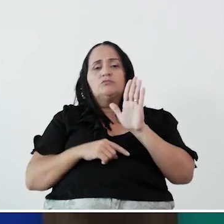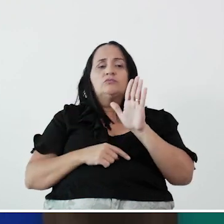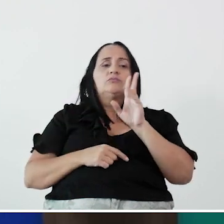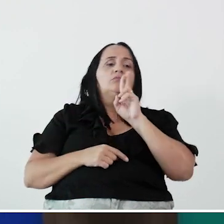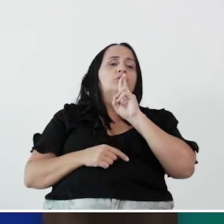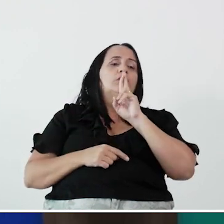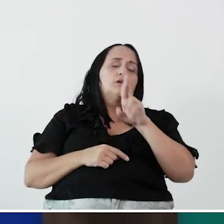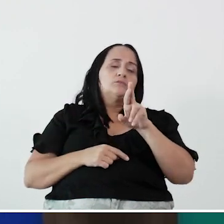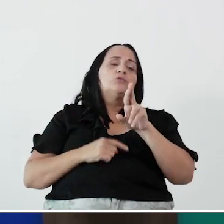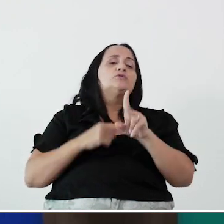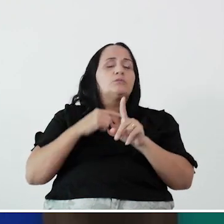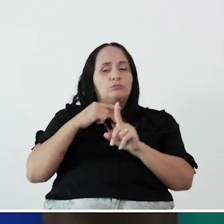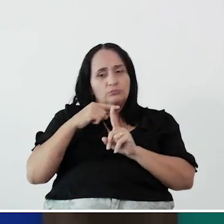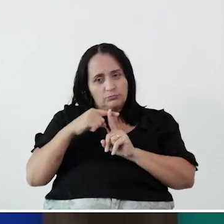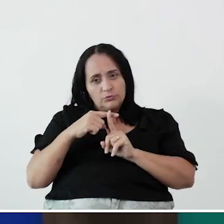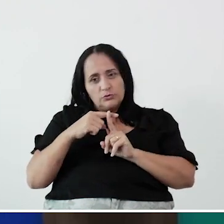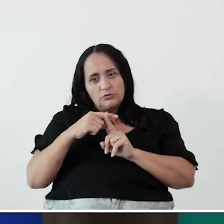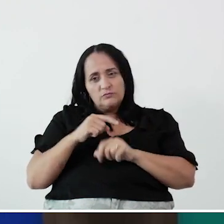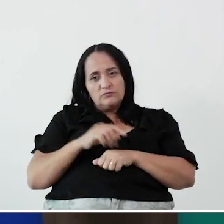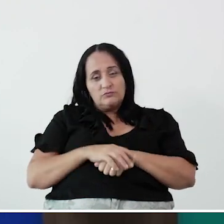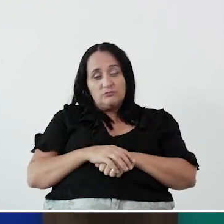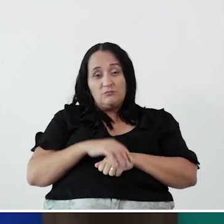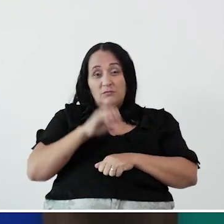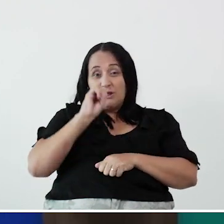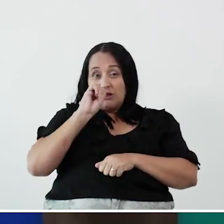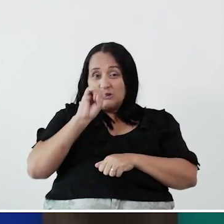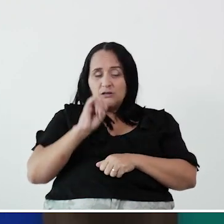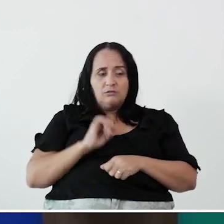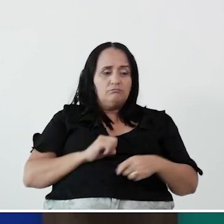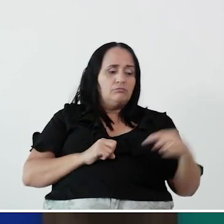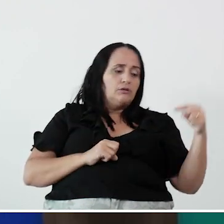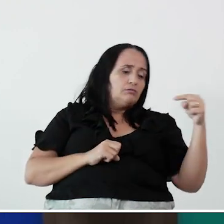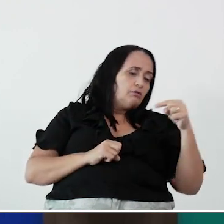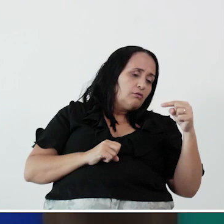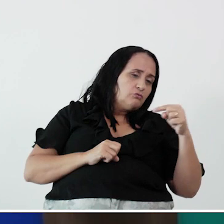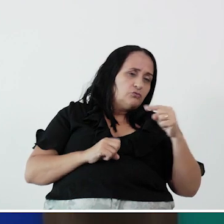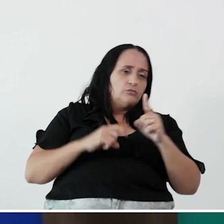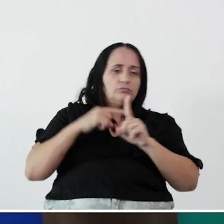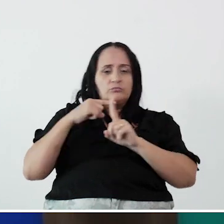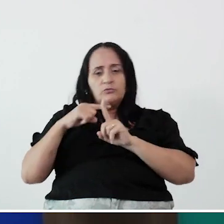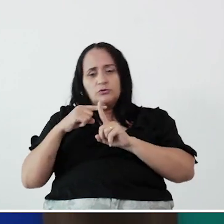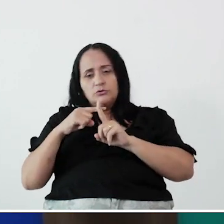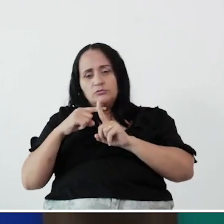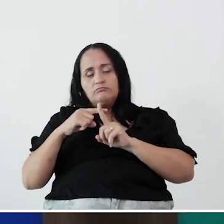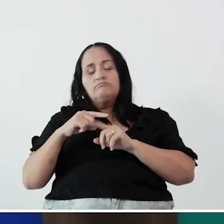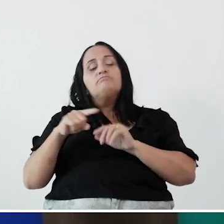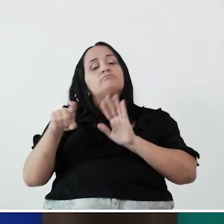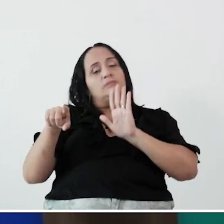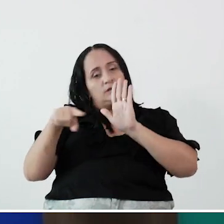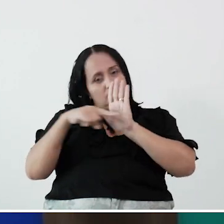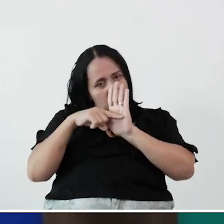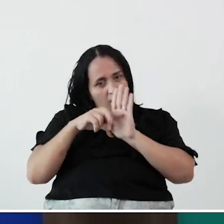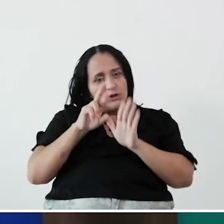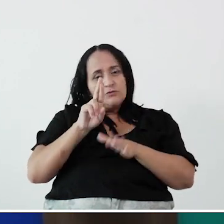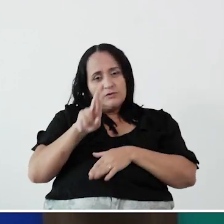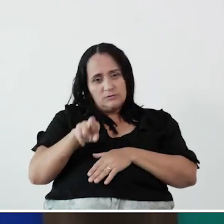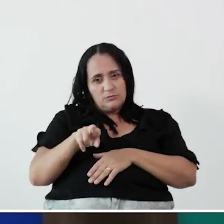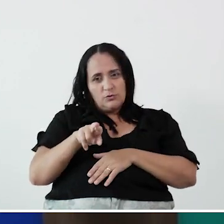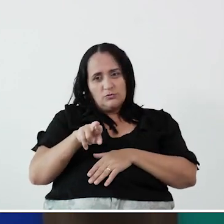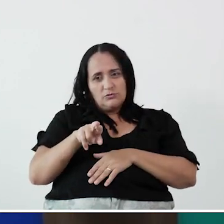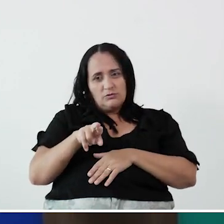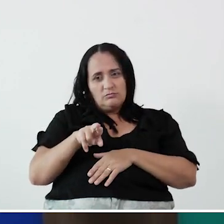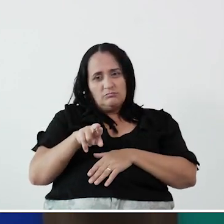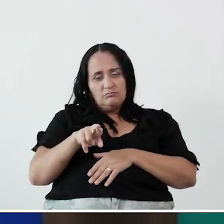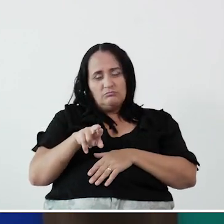positivo. Se os dois números tiverem sinais diferentes, o resultado da operação será negativo. Isto